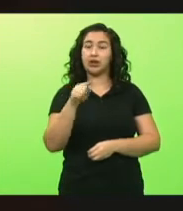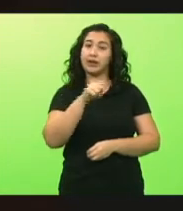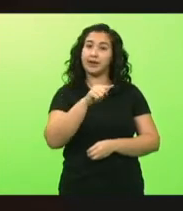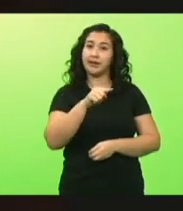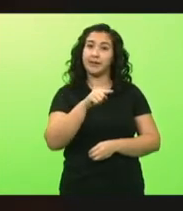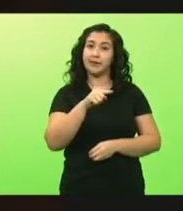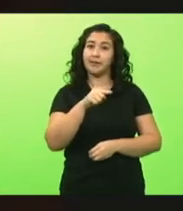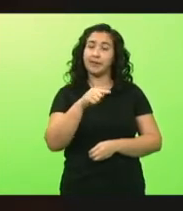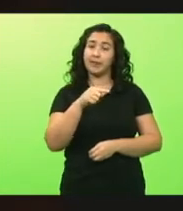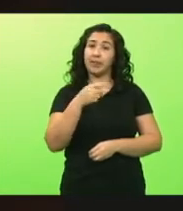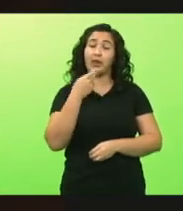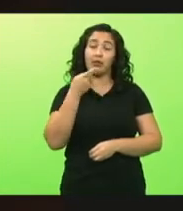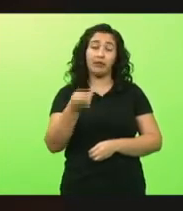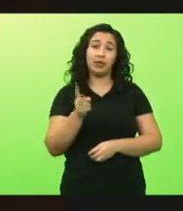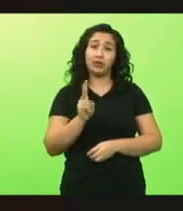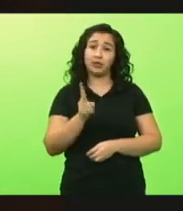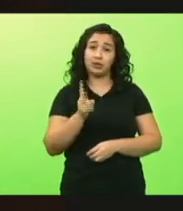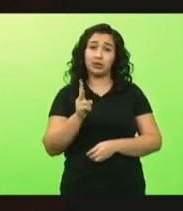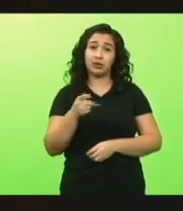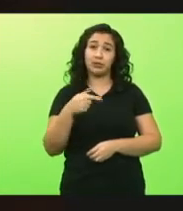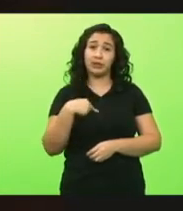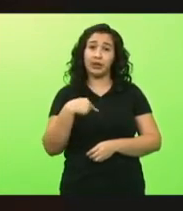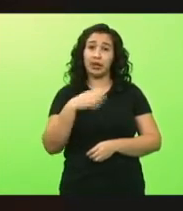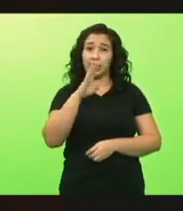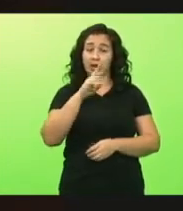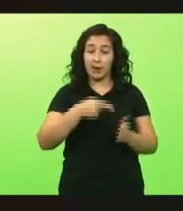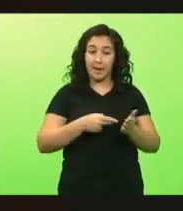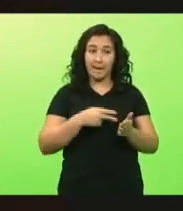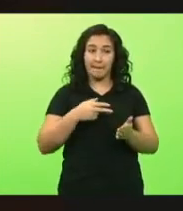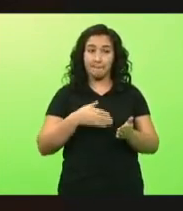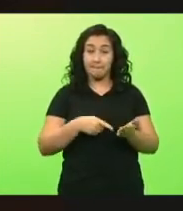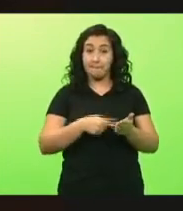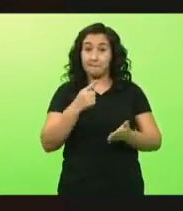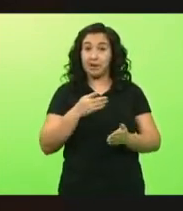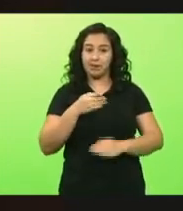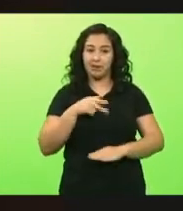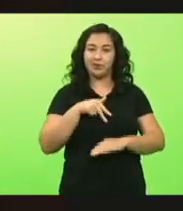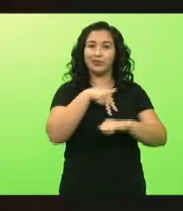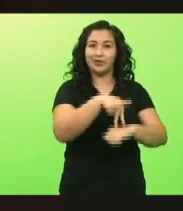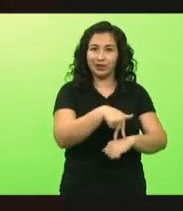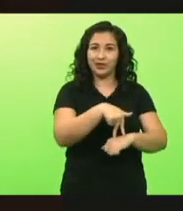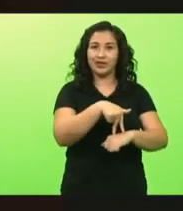que chega primeiro, ele tem a prioridade, principalmente na atenção dos órgãos